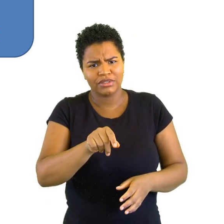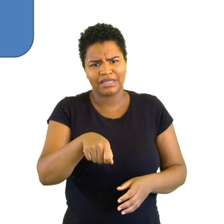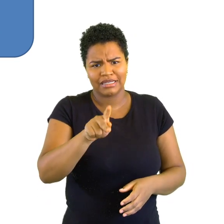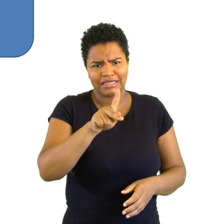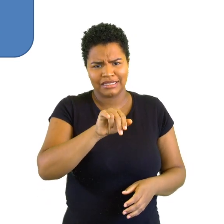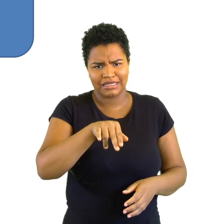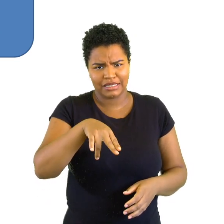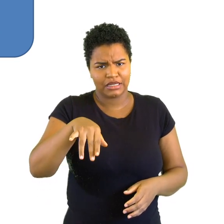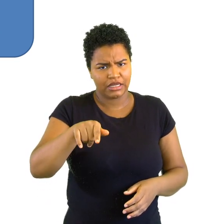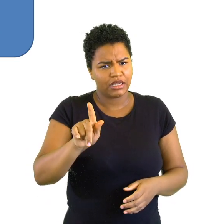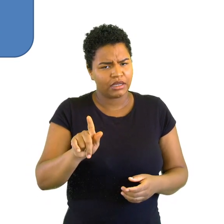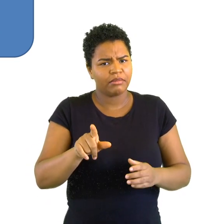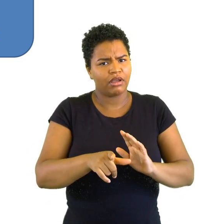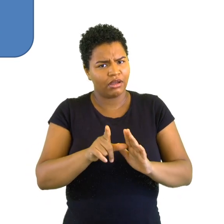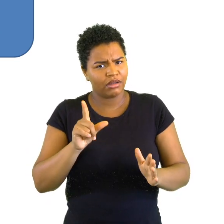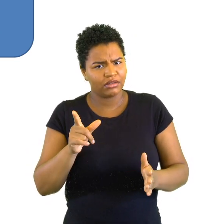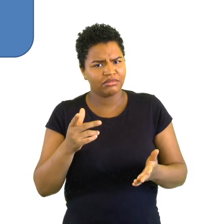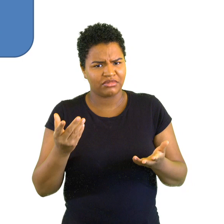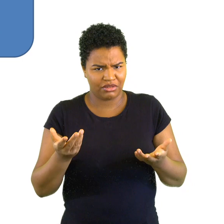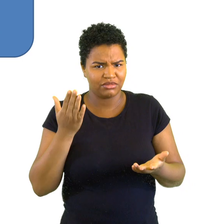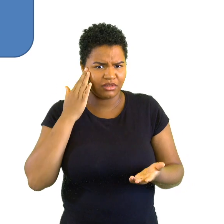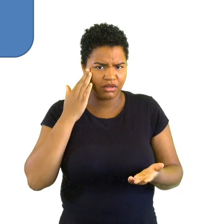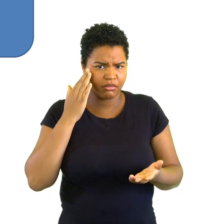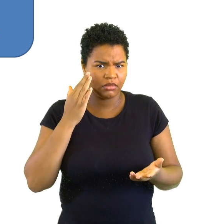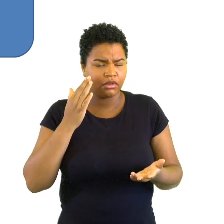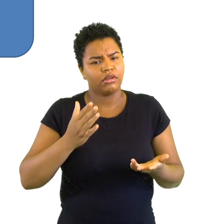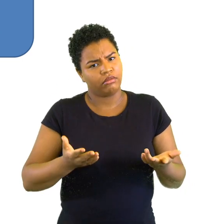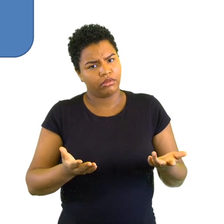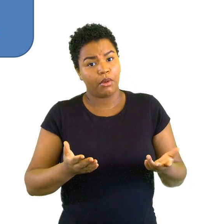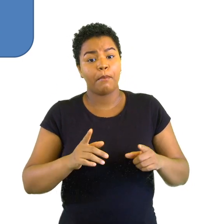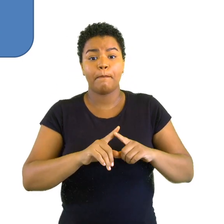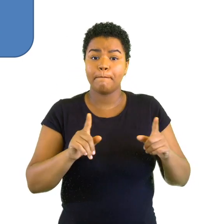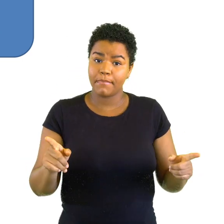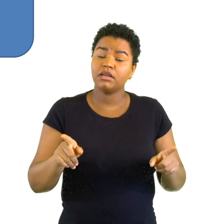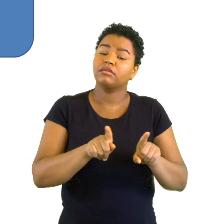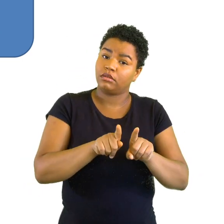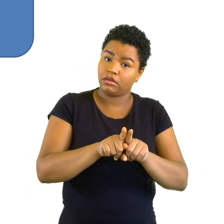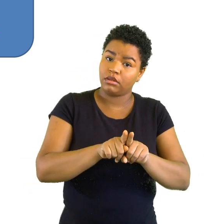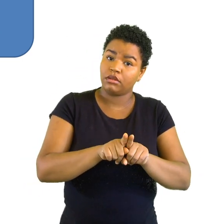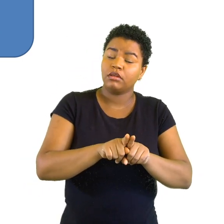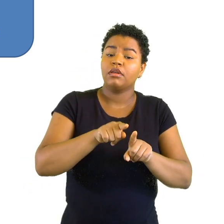que nesse caso do prediction, eu não vou ler o texto